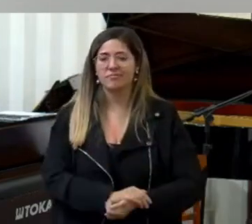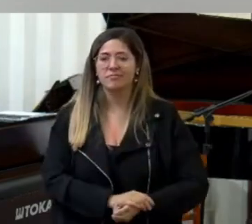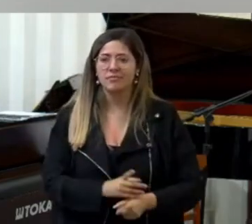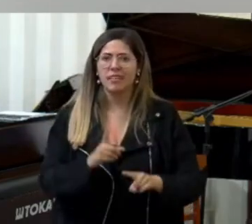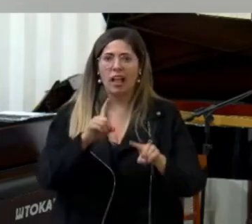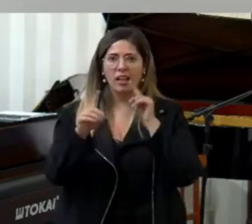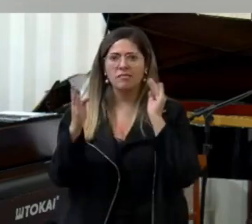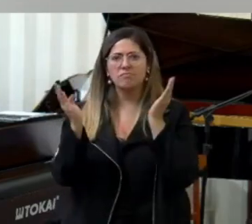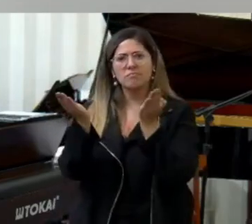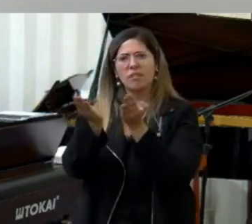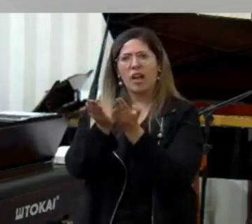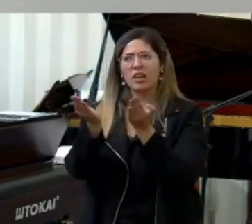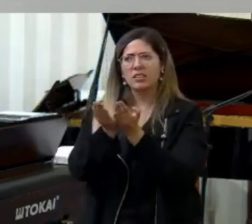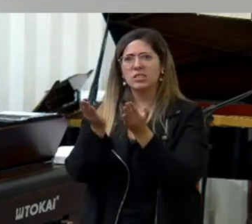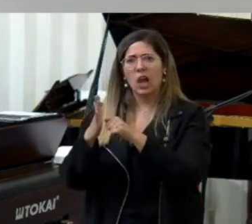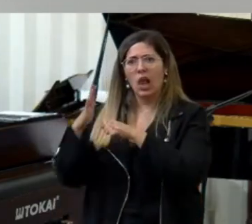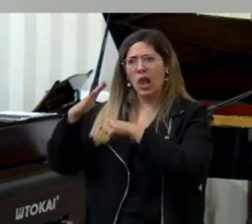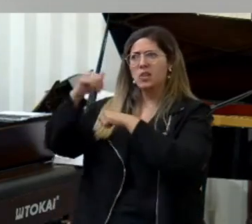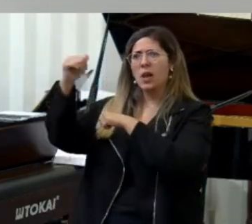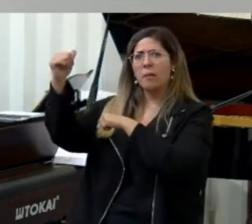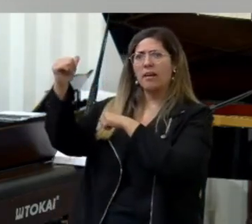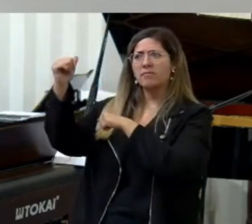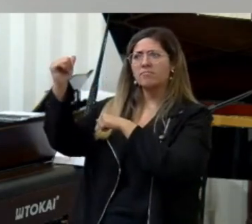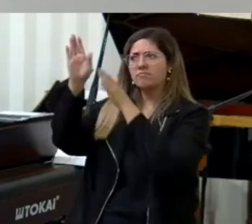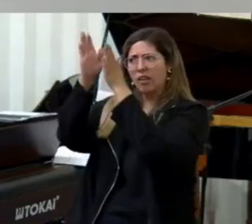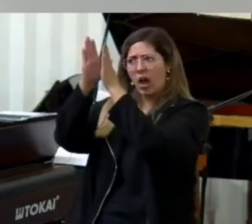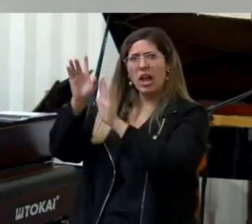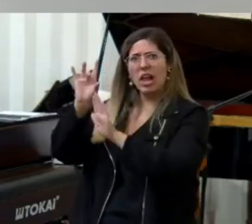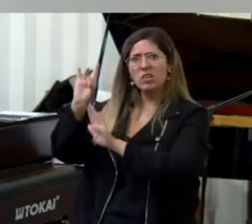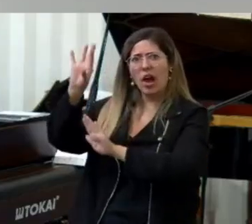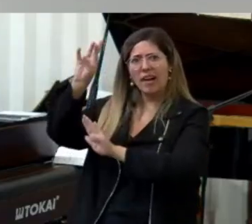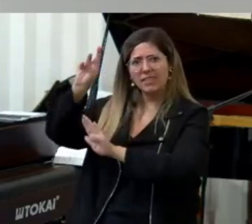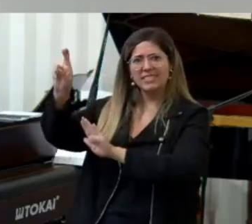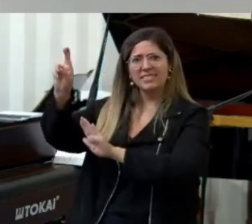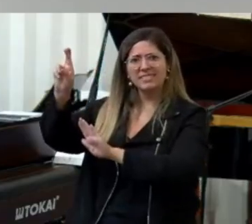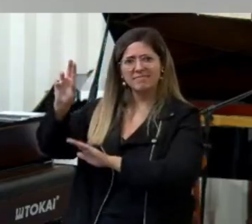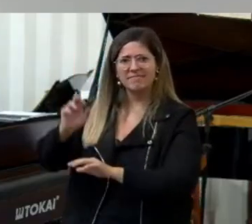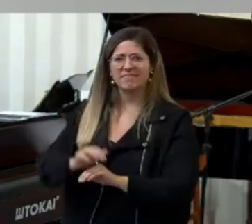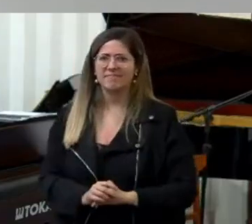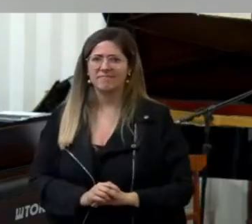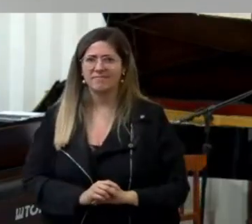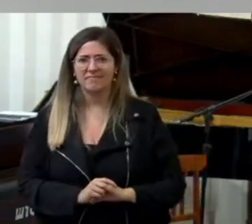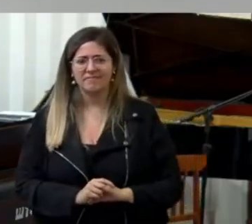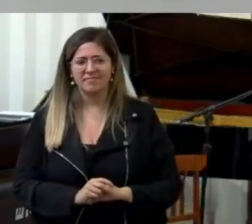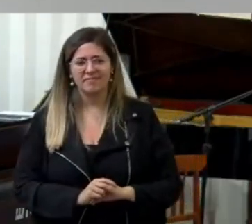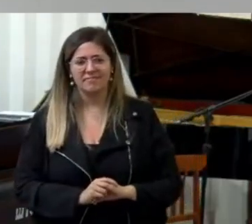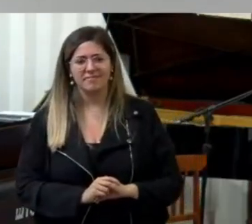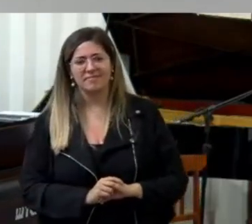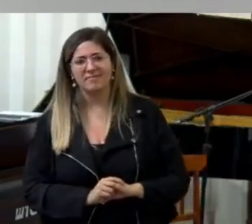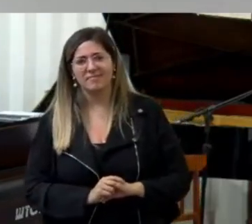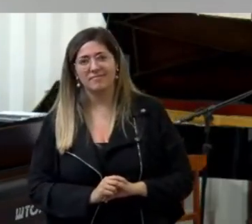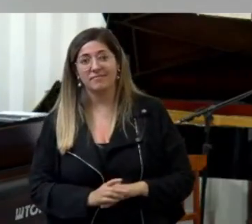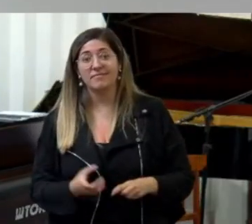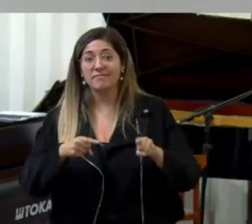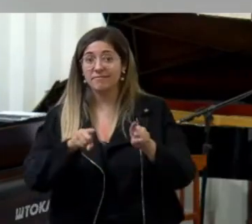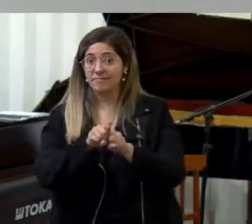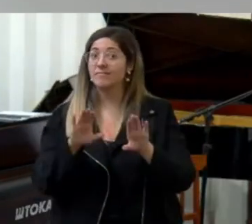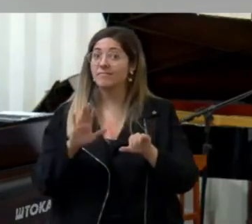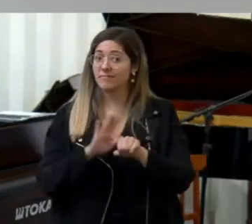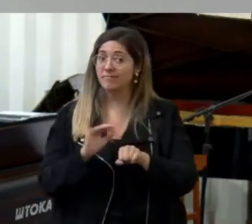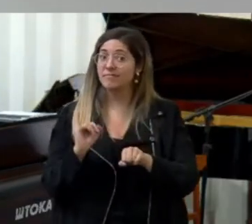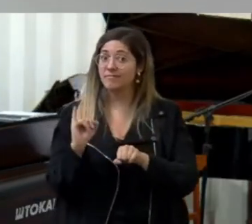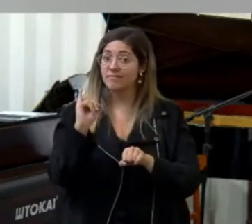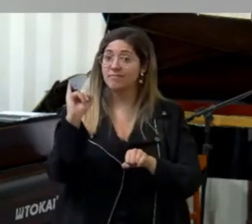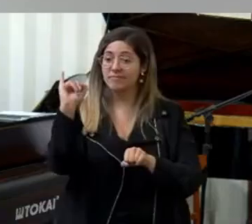E o cristão é chamado a viver para o seu Senhor, a viver exclusivamente para o seu Senhor. Por isso é importante a